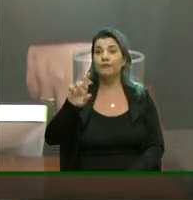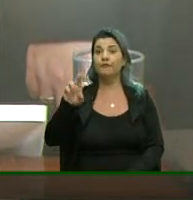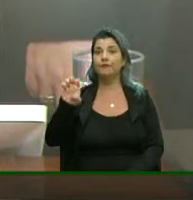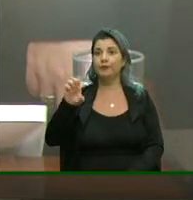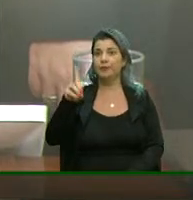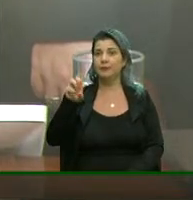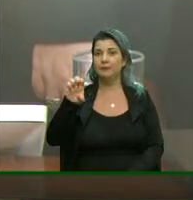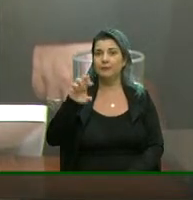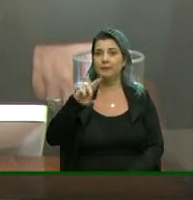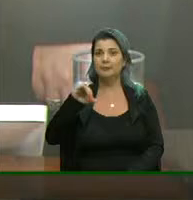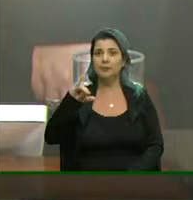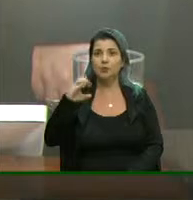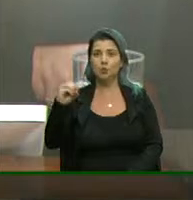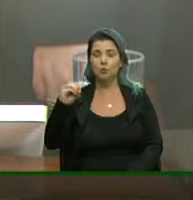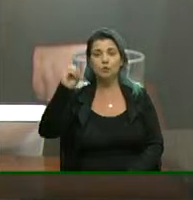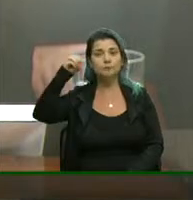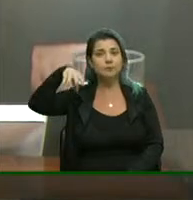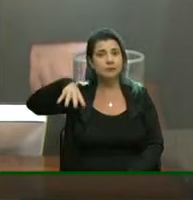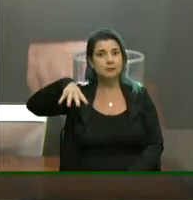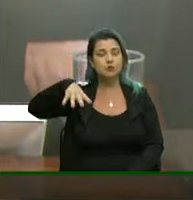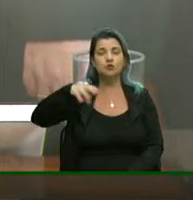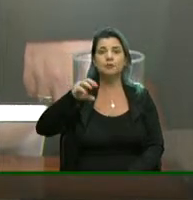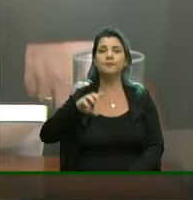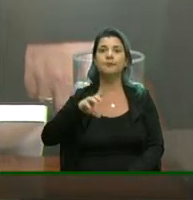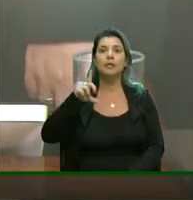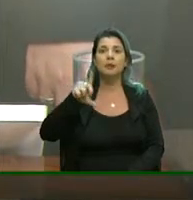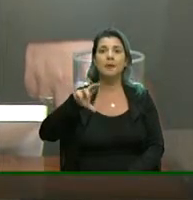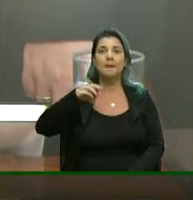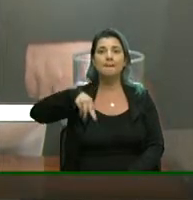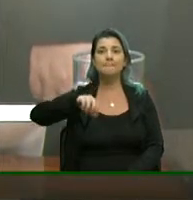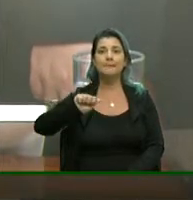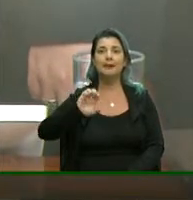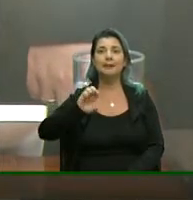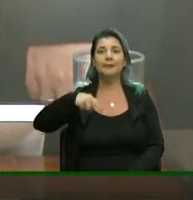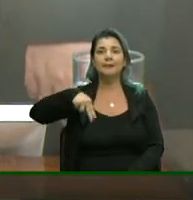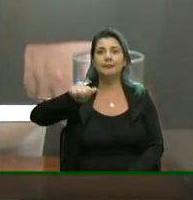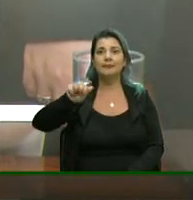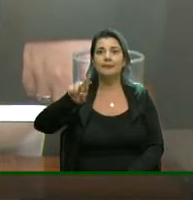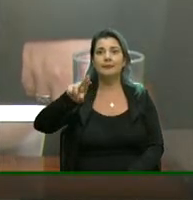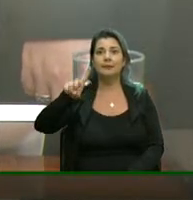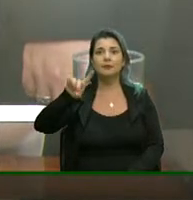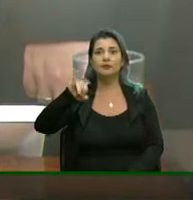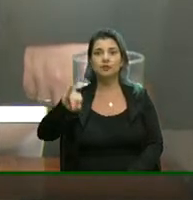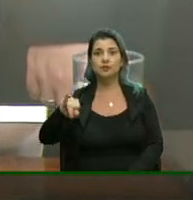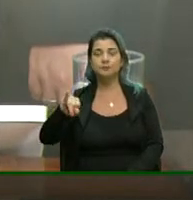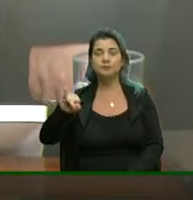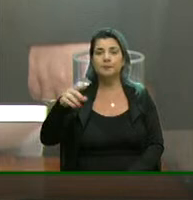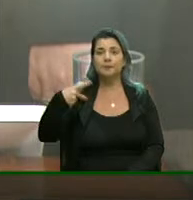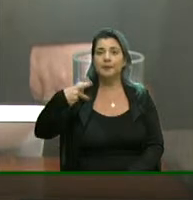Progressista. Desiste. Luiz Fernando Mainardi, Partido dos Trabalhadores.